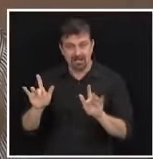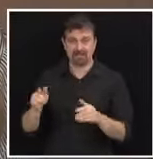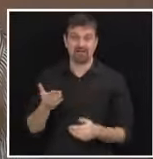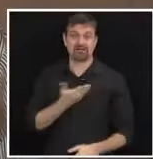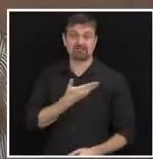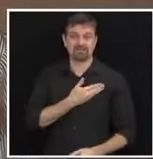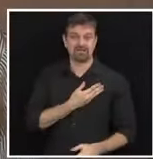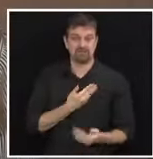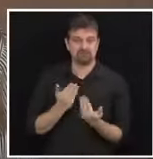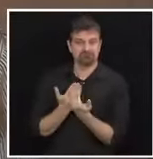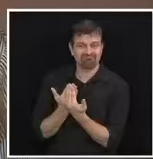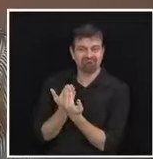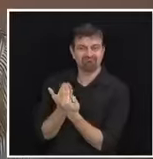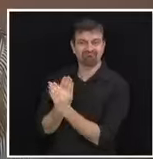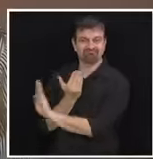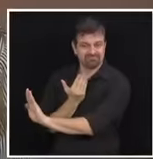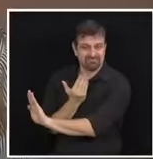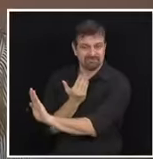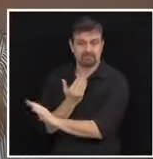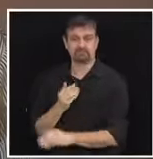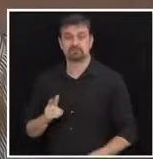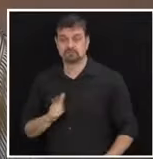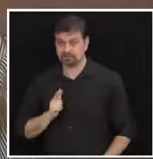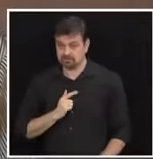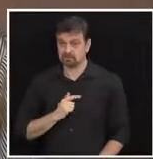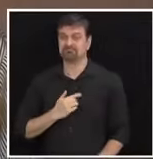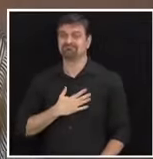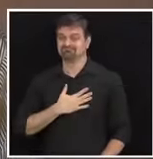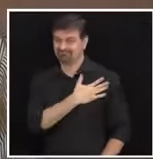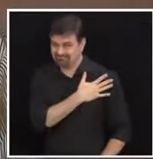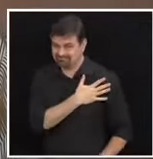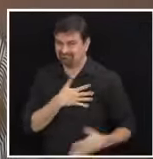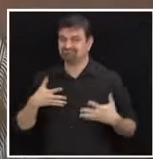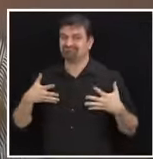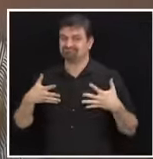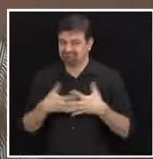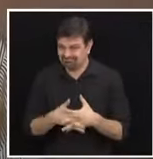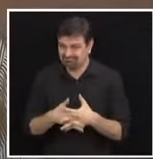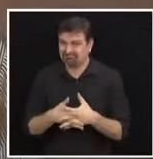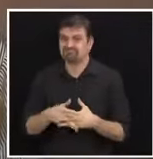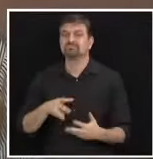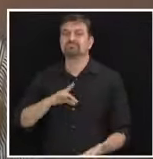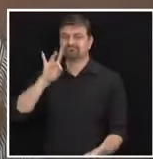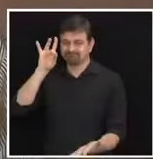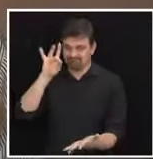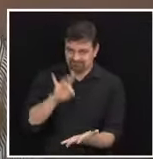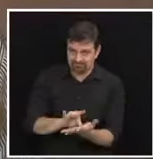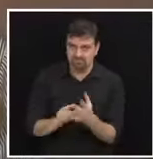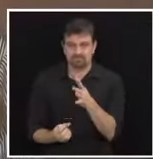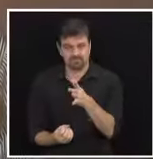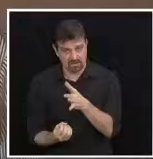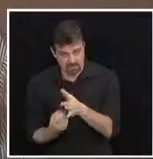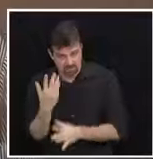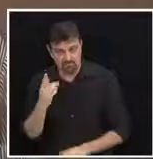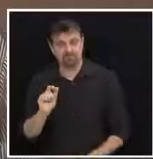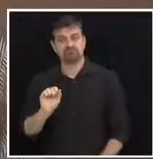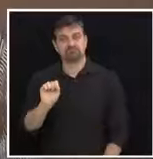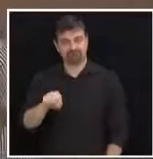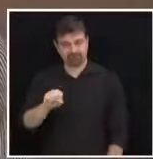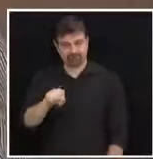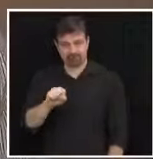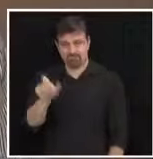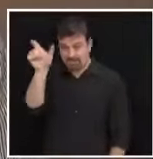amigos. Então, isso atrapalha muito, né? A questão, a gente vê, é real, é uma coisa que, assim, tanto